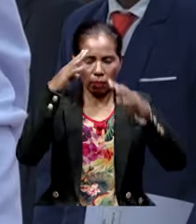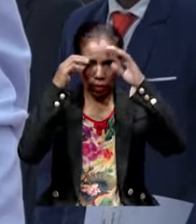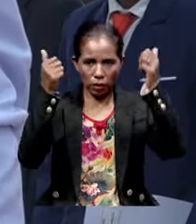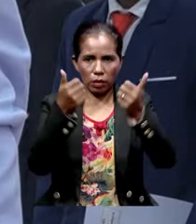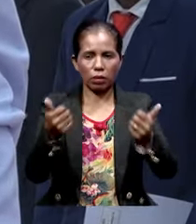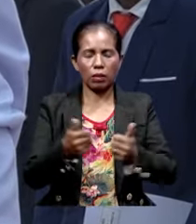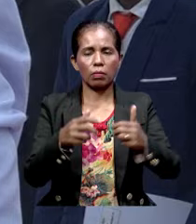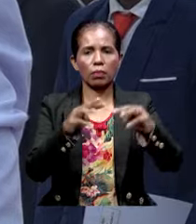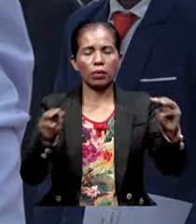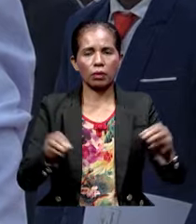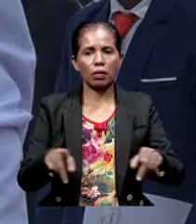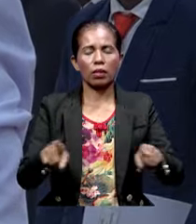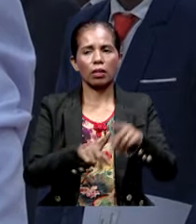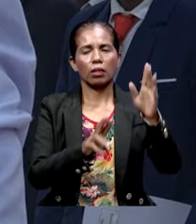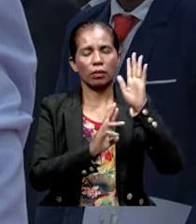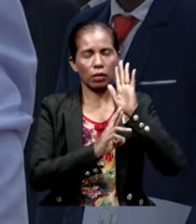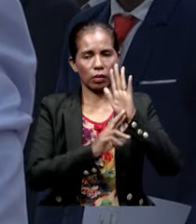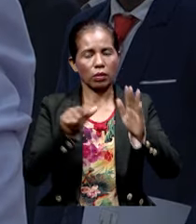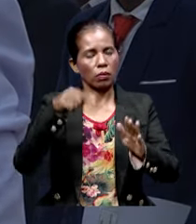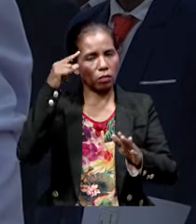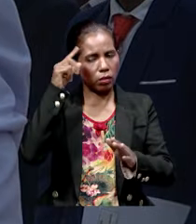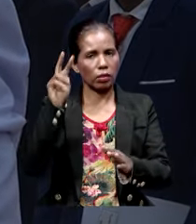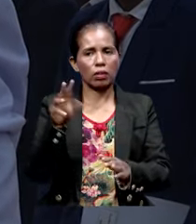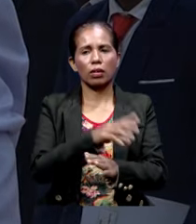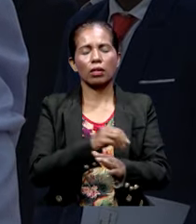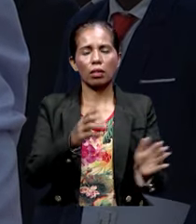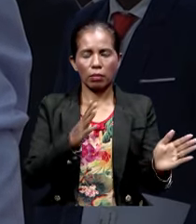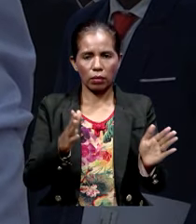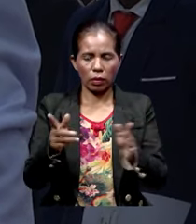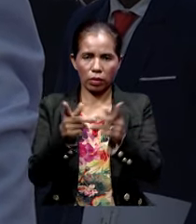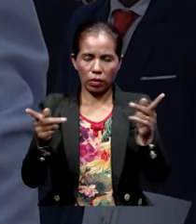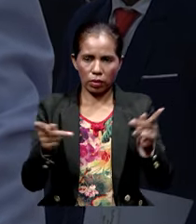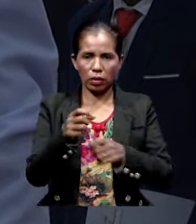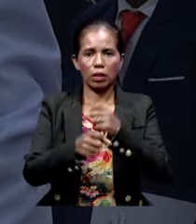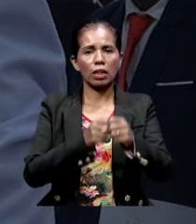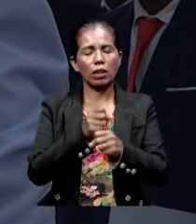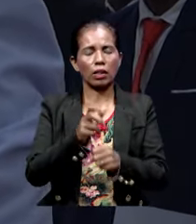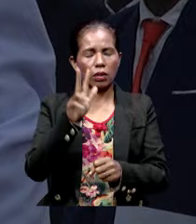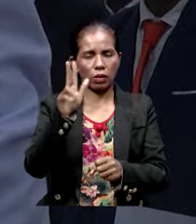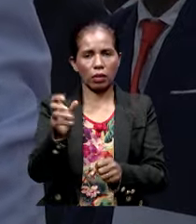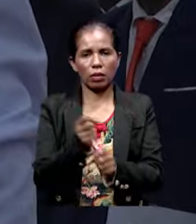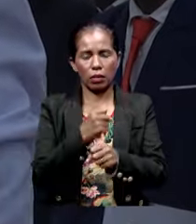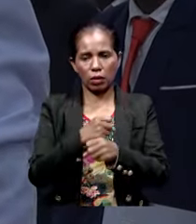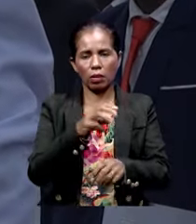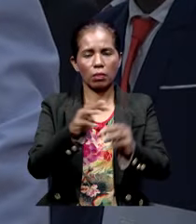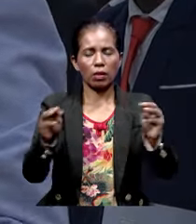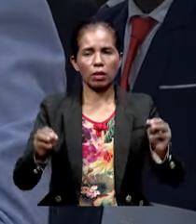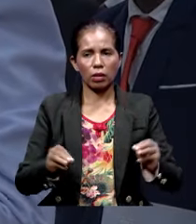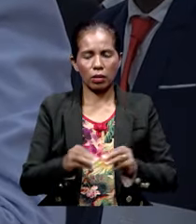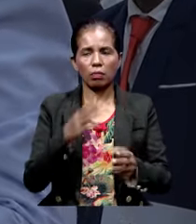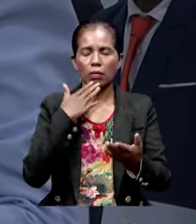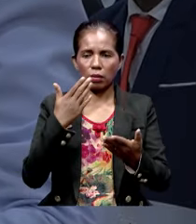Autoridade Municipal, Anessa, representante do Governo Central, Nebema prepara a condição para o período Tinantolo, no Nehalo Alvileção, para o município de